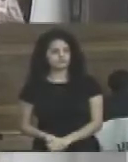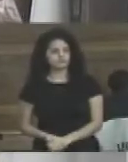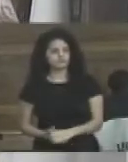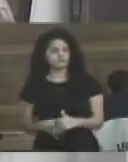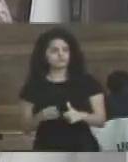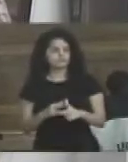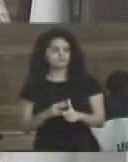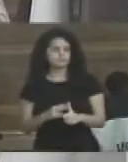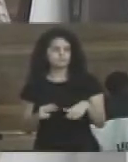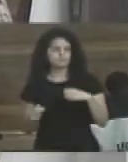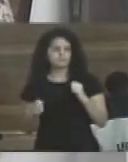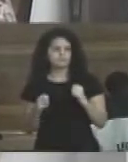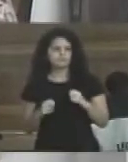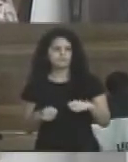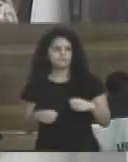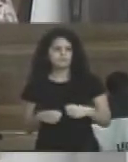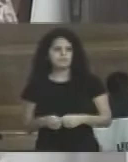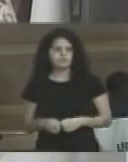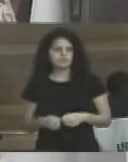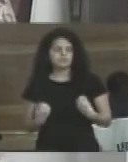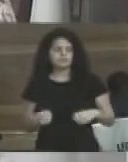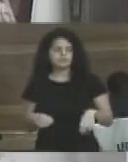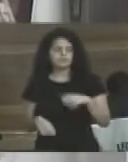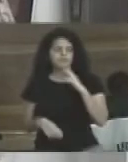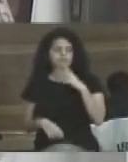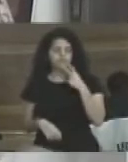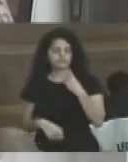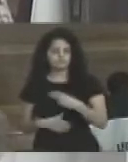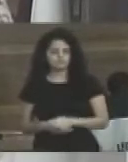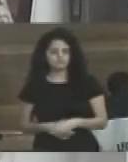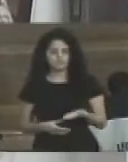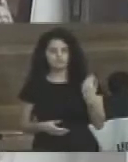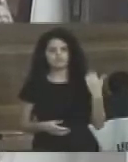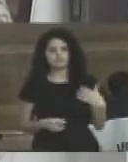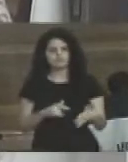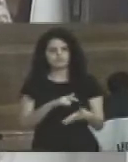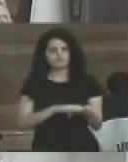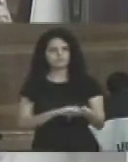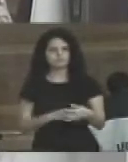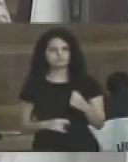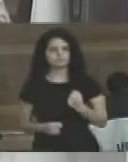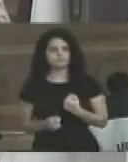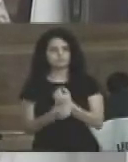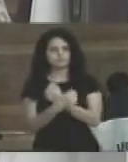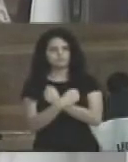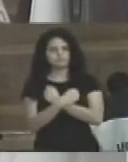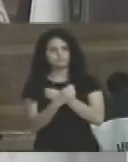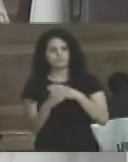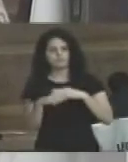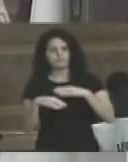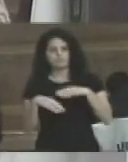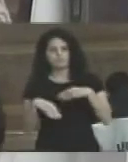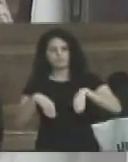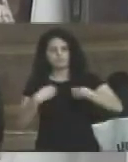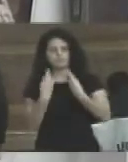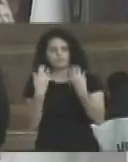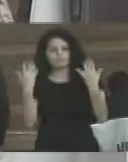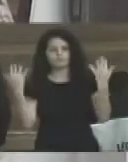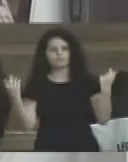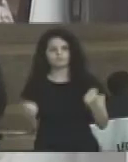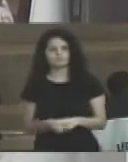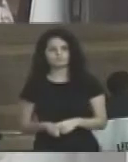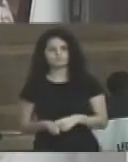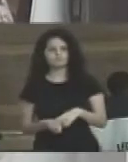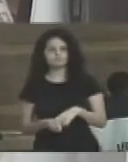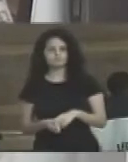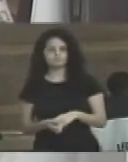primeira coisa que a gente tem que falar, e não pode deixar de falar antes de falar indicações e requerimentos, é do abraço a Brasféus no próximo sábado, às 9 horas